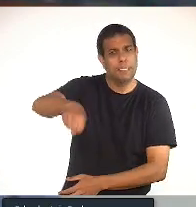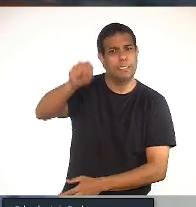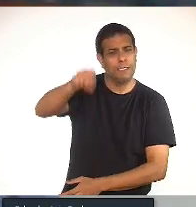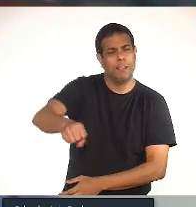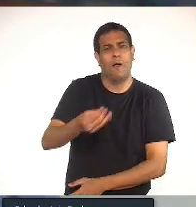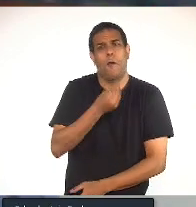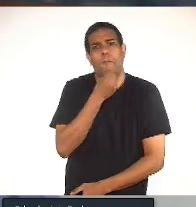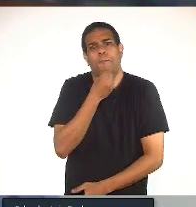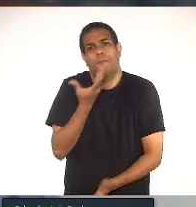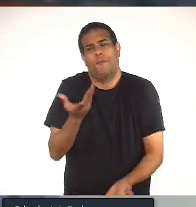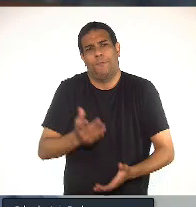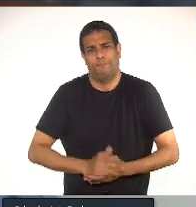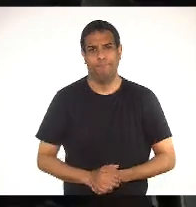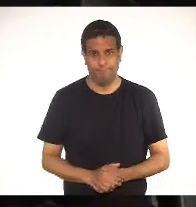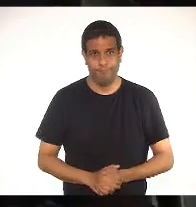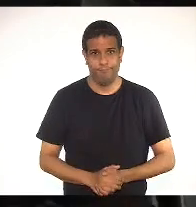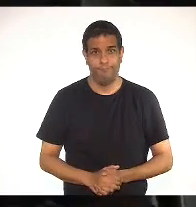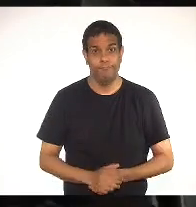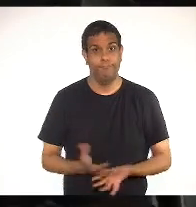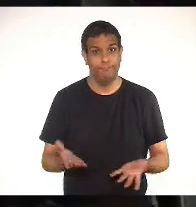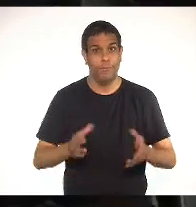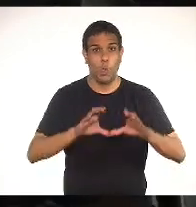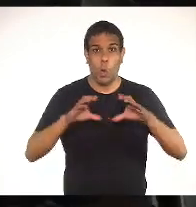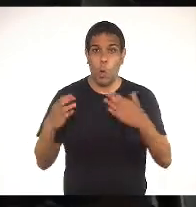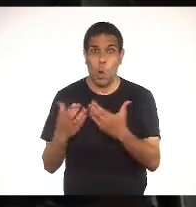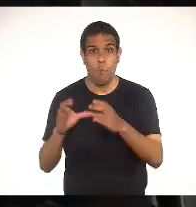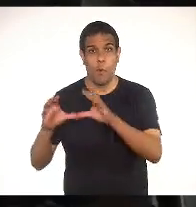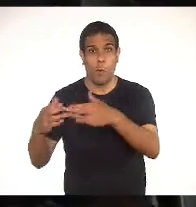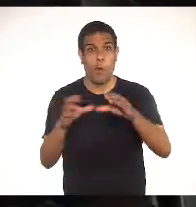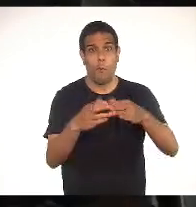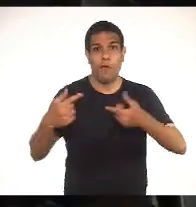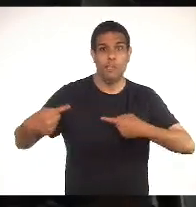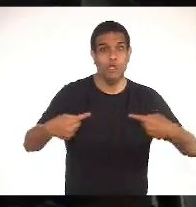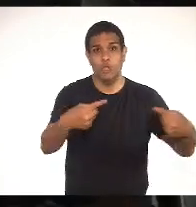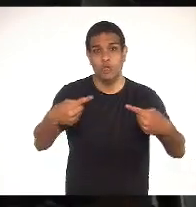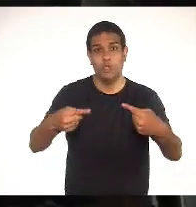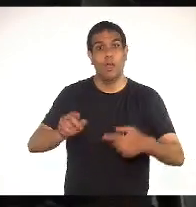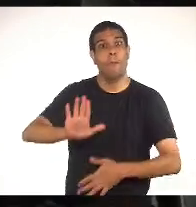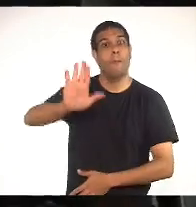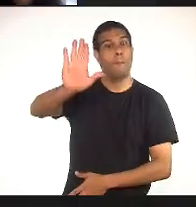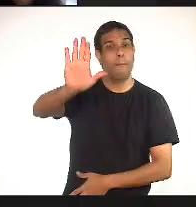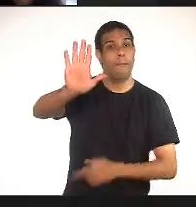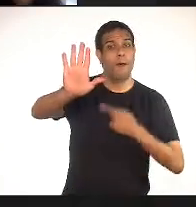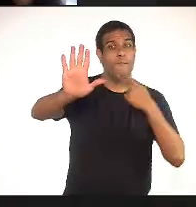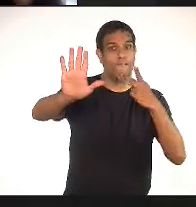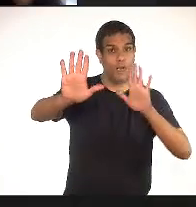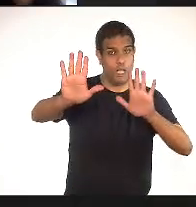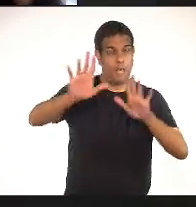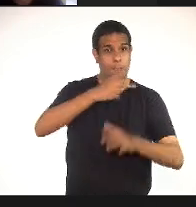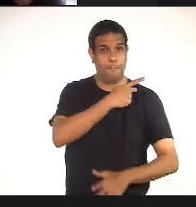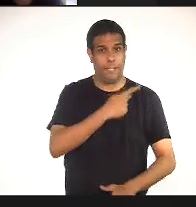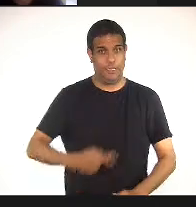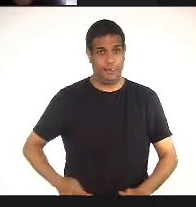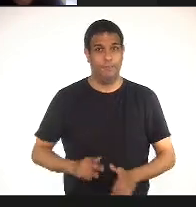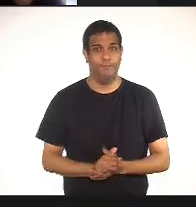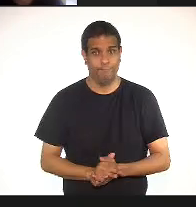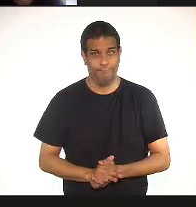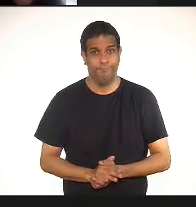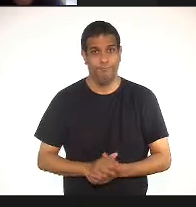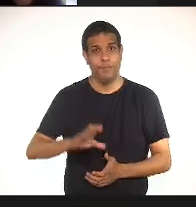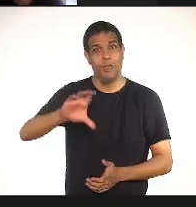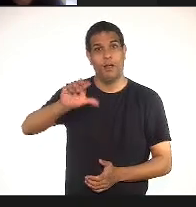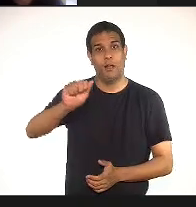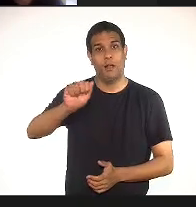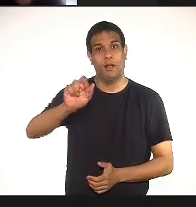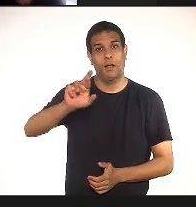favorável. Pareceres emitidos em discussão. Questão de ordem, presidente. Carlos Macedo,